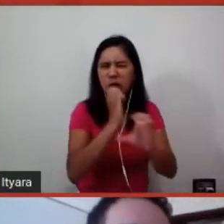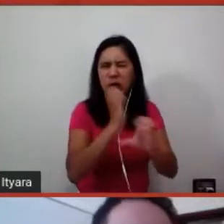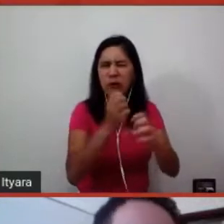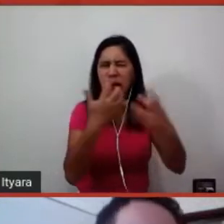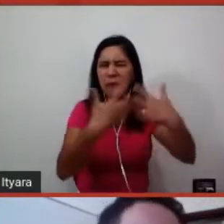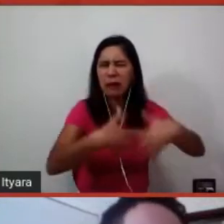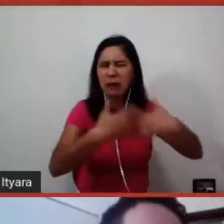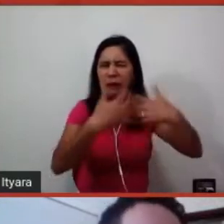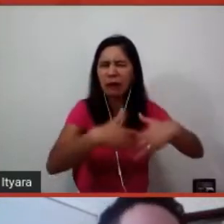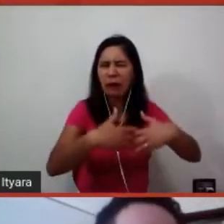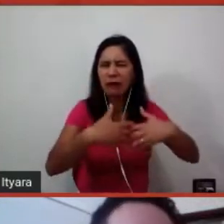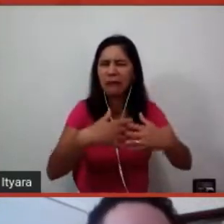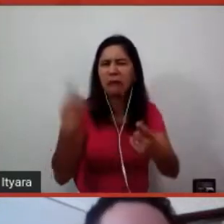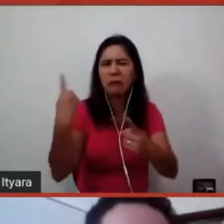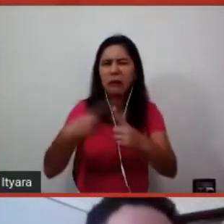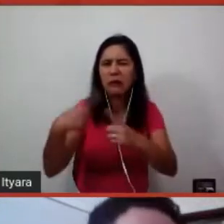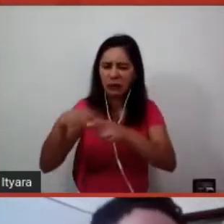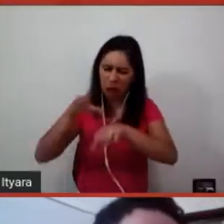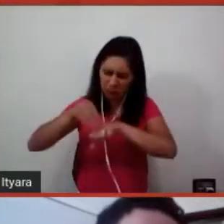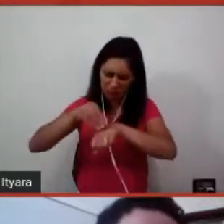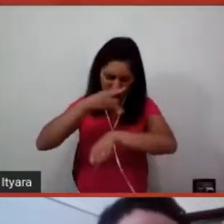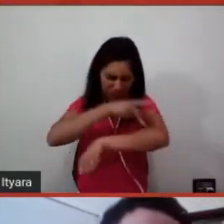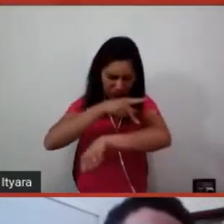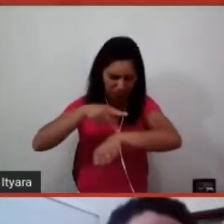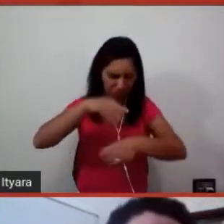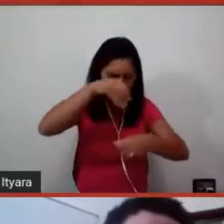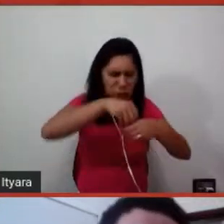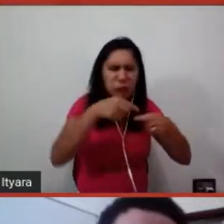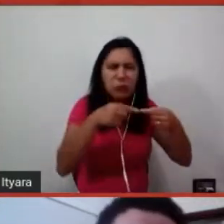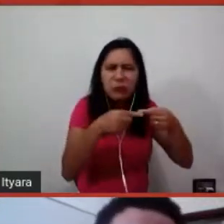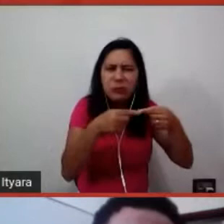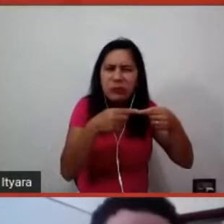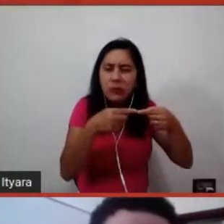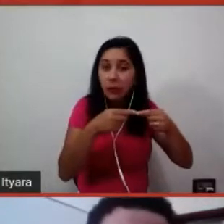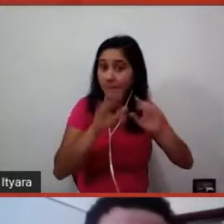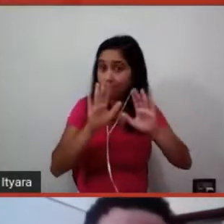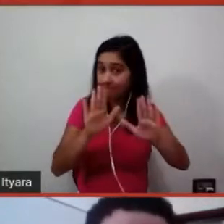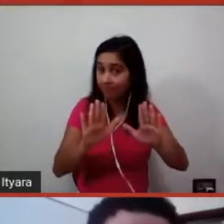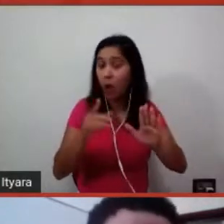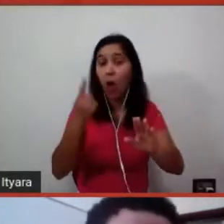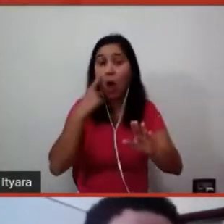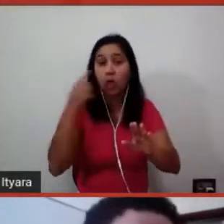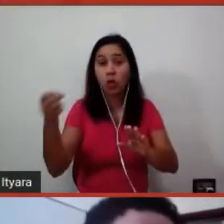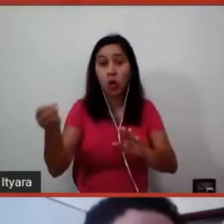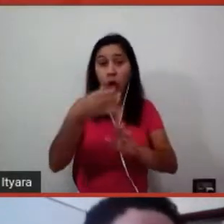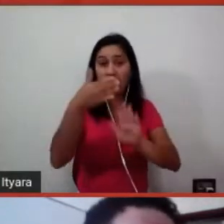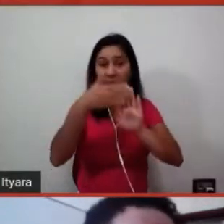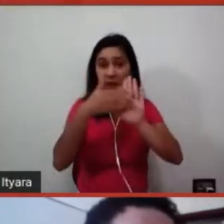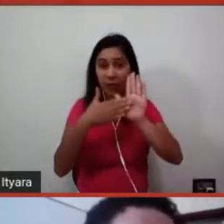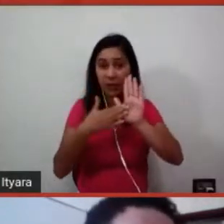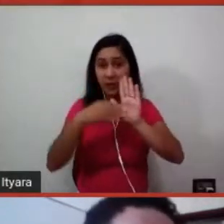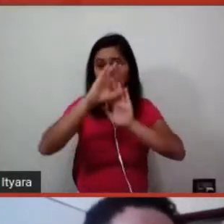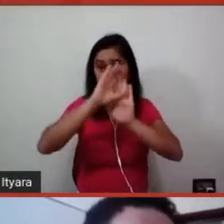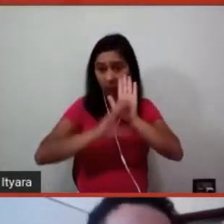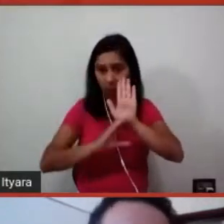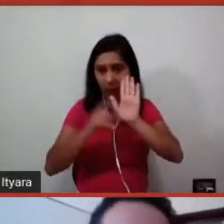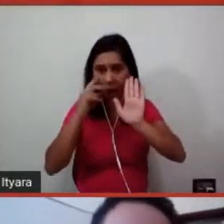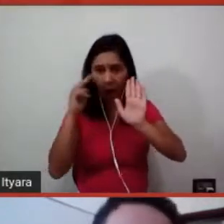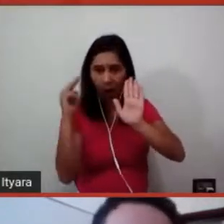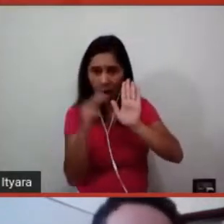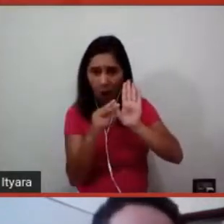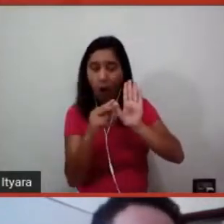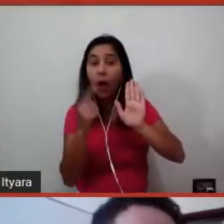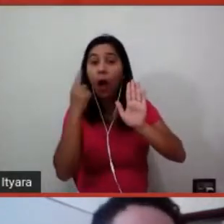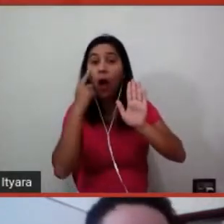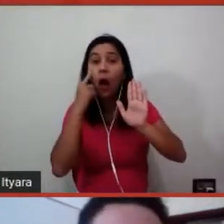licenciatura? Onde está esse conhecimento pedagógico, né? Para quem está de olho nas novas diretrizes curriculares, vocês vão se lembrar que a área